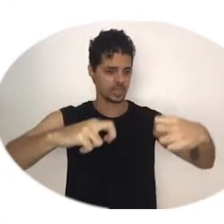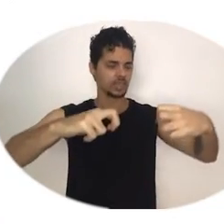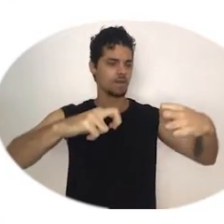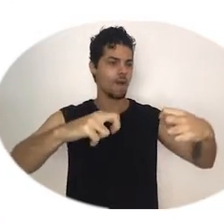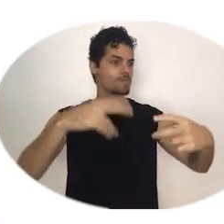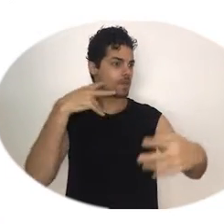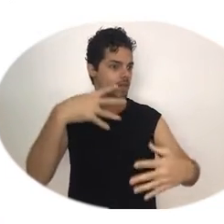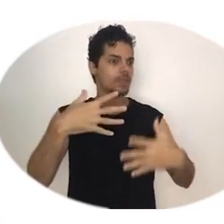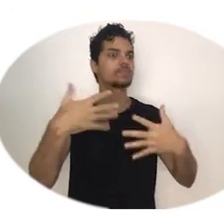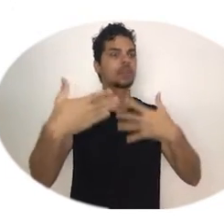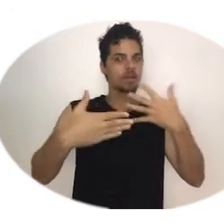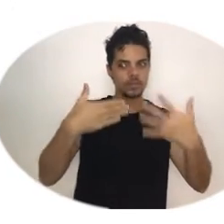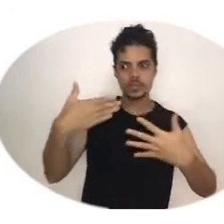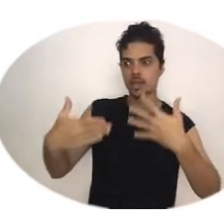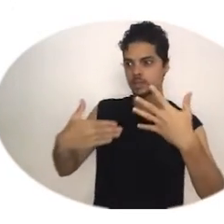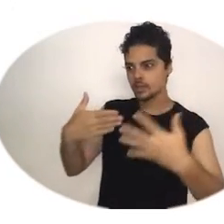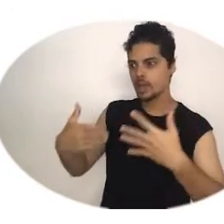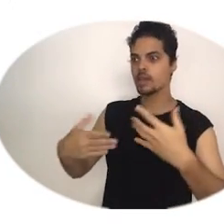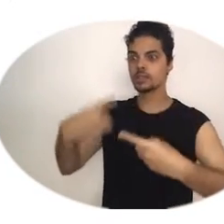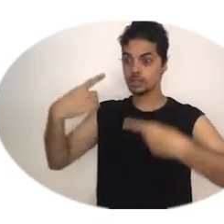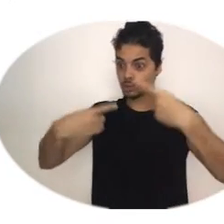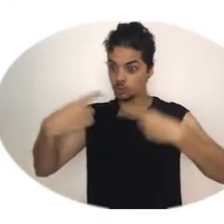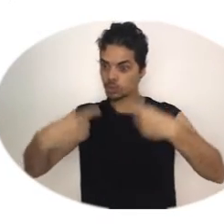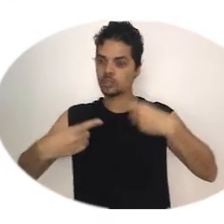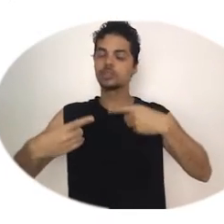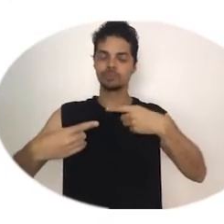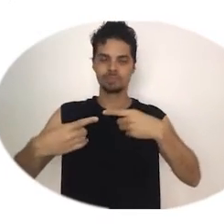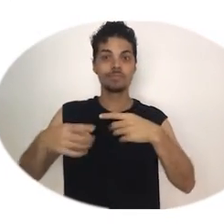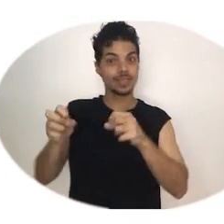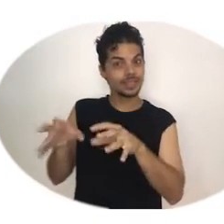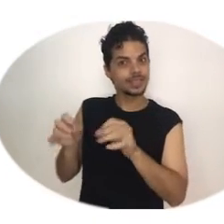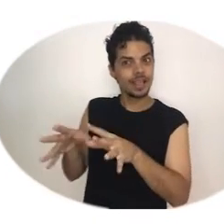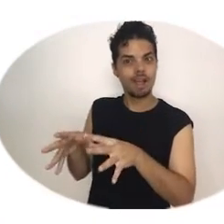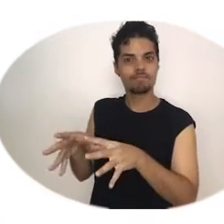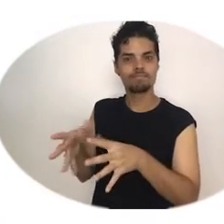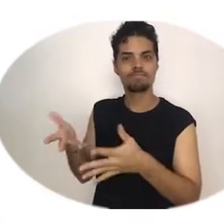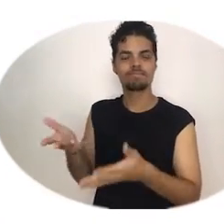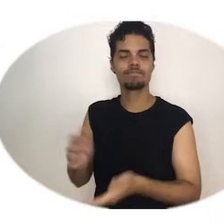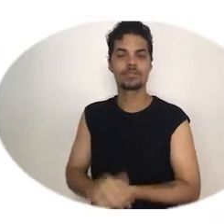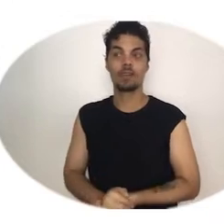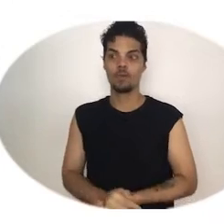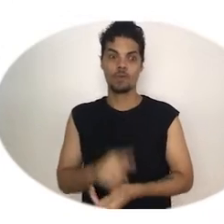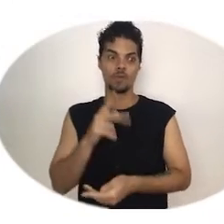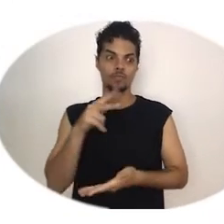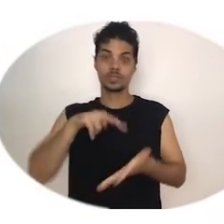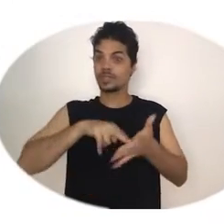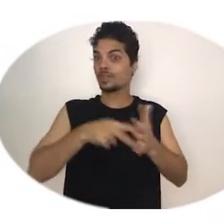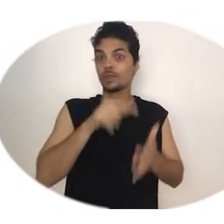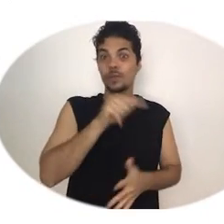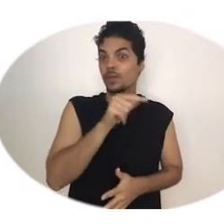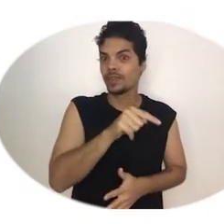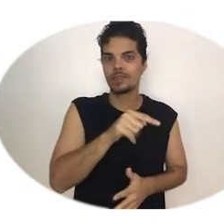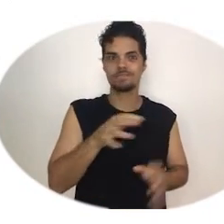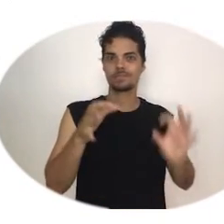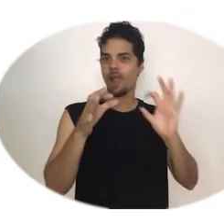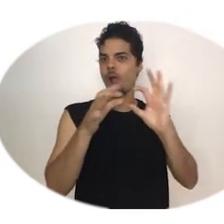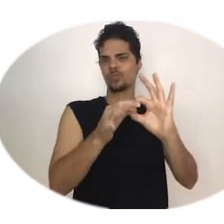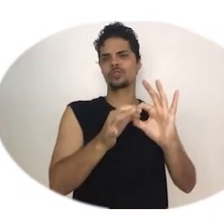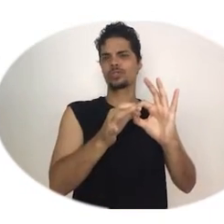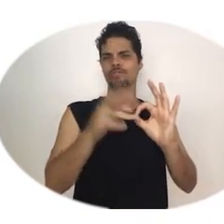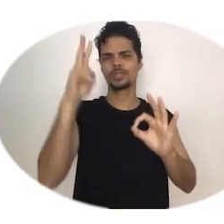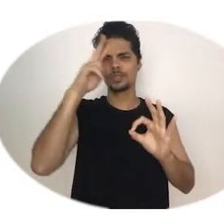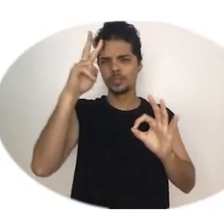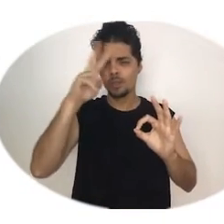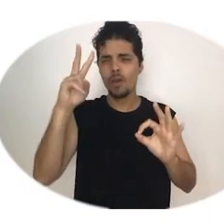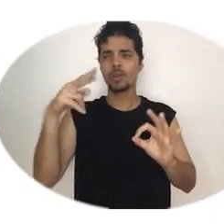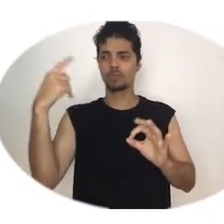mais, e eles de novo chegam com 15, 16, mas com tanta energia. Então é unir essas duas paixões, a paixão de trabalhar com gente, trabalhar dando